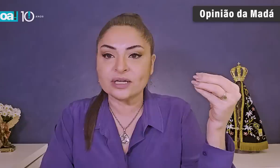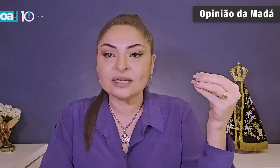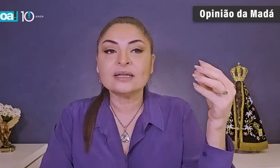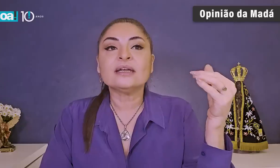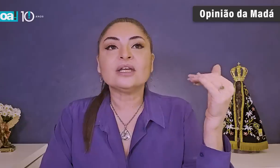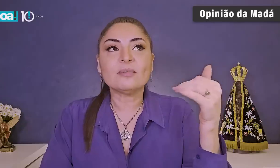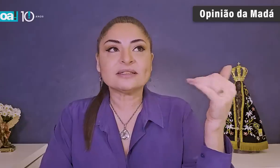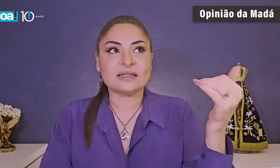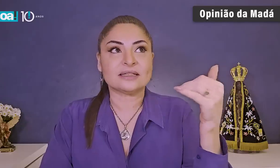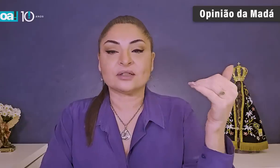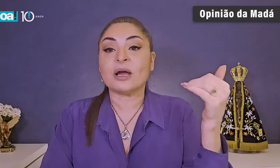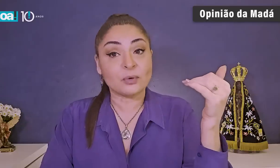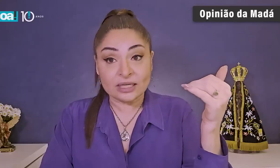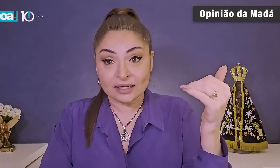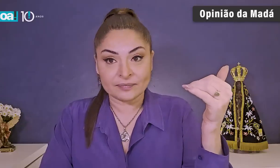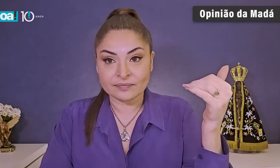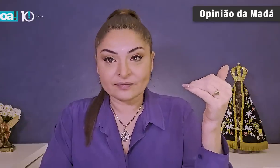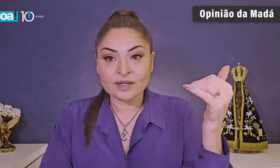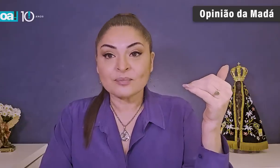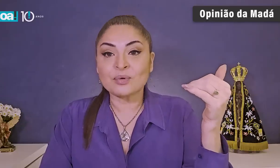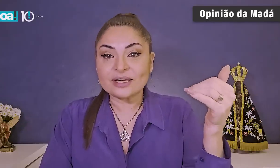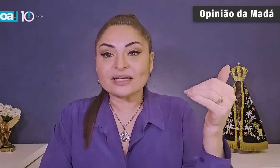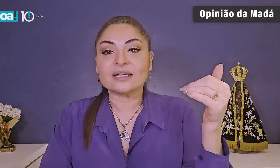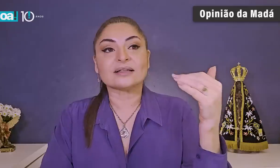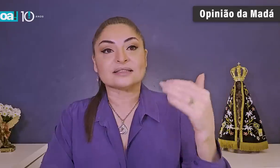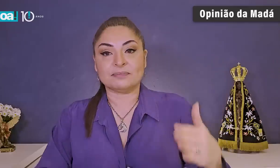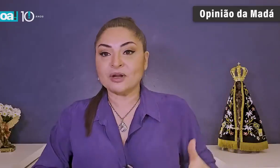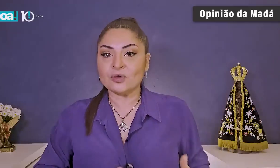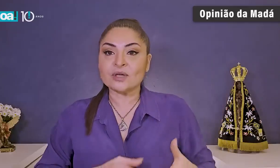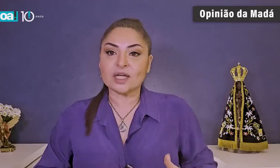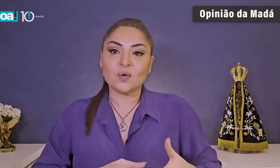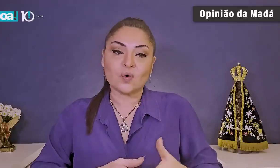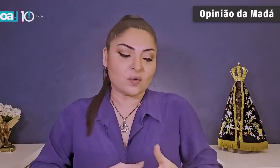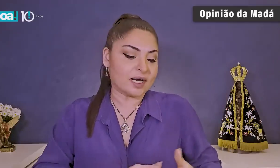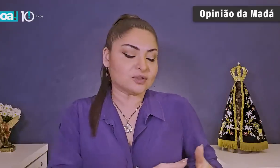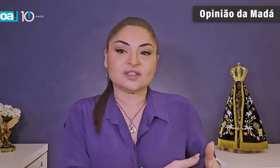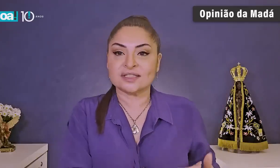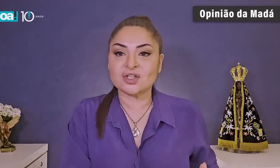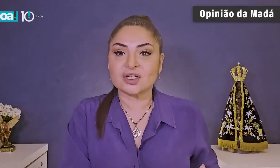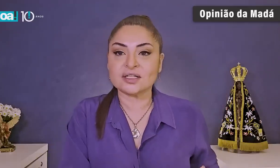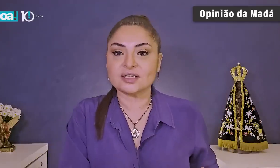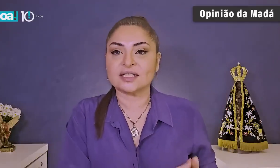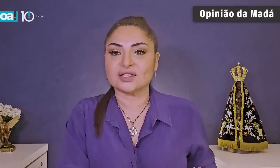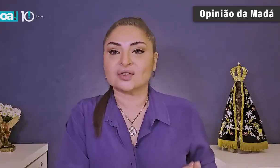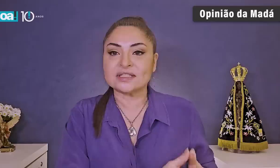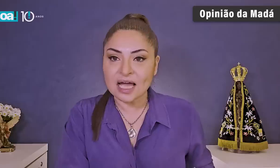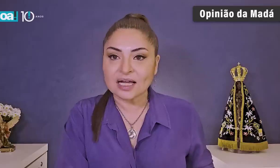empresas é ruim. E como assim está sendo baque? Por quê? Porque se previu que o Congresso